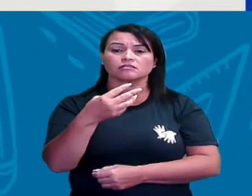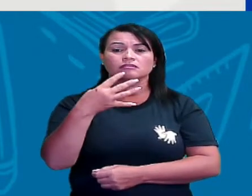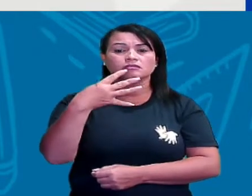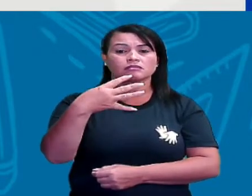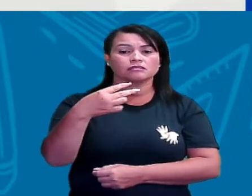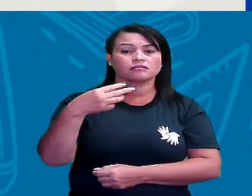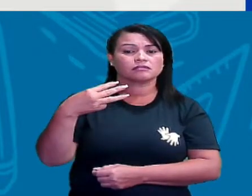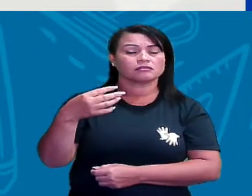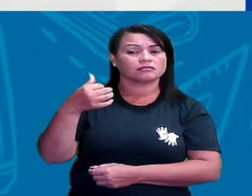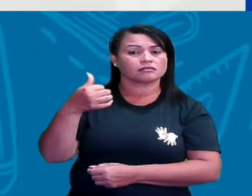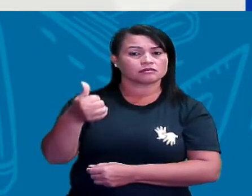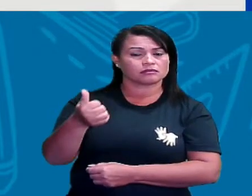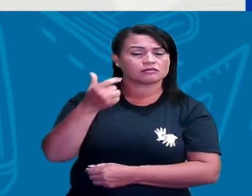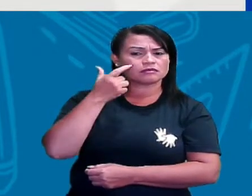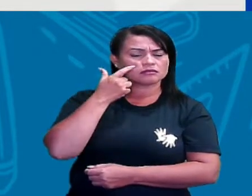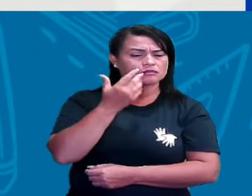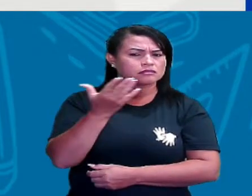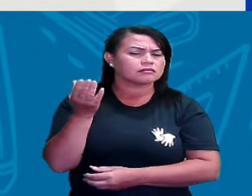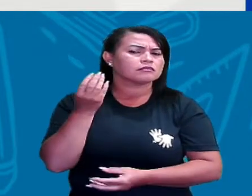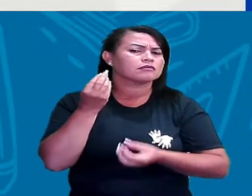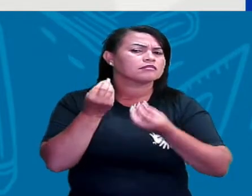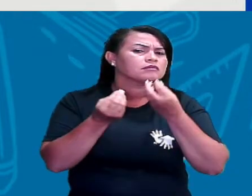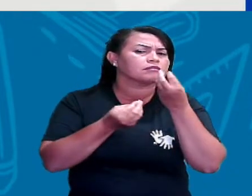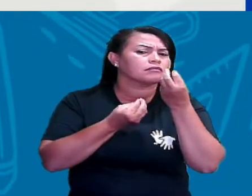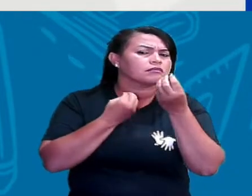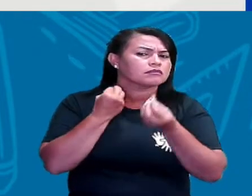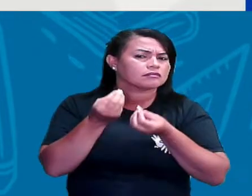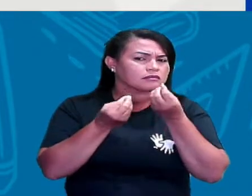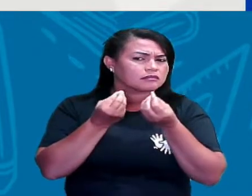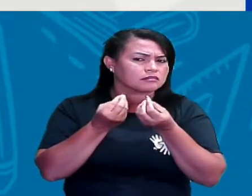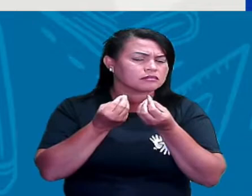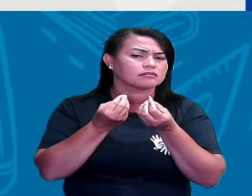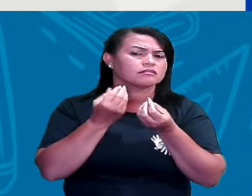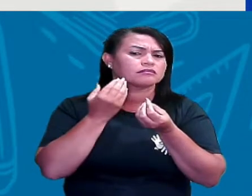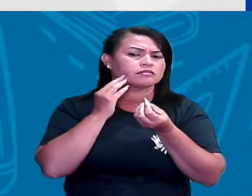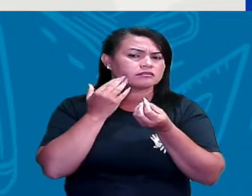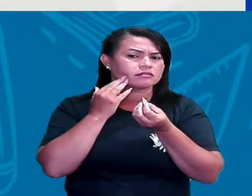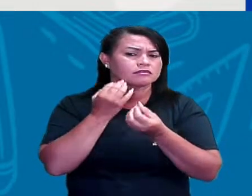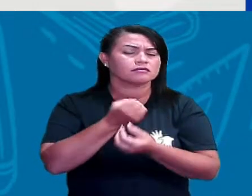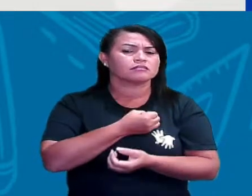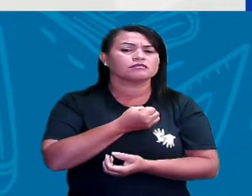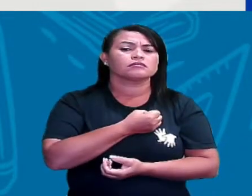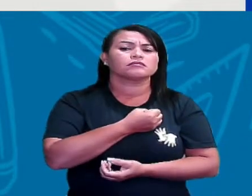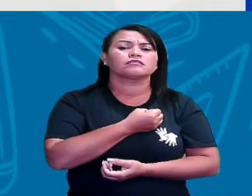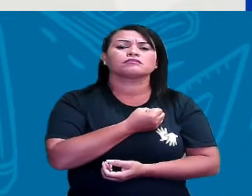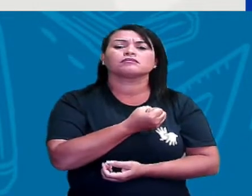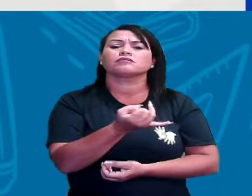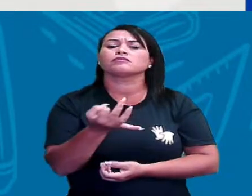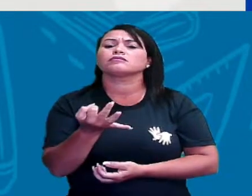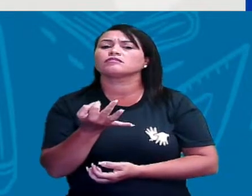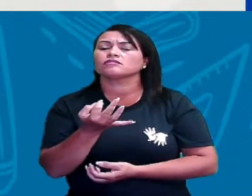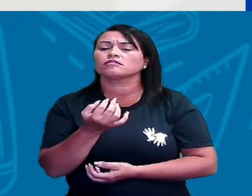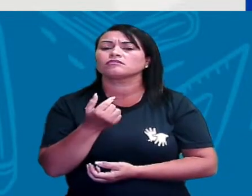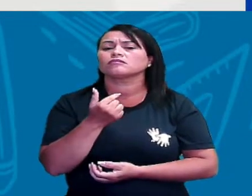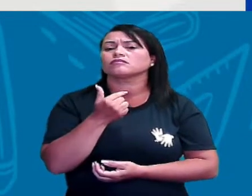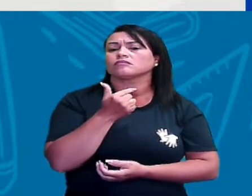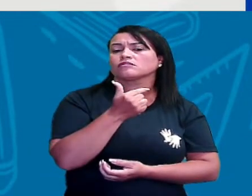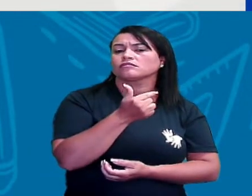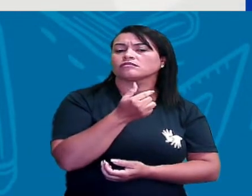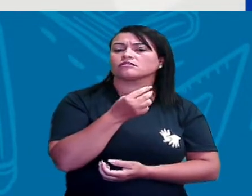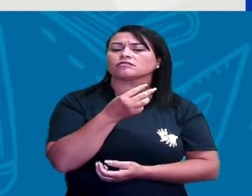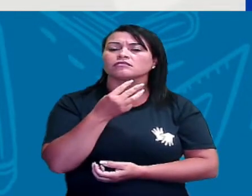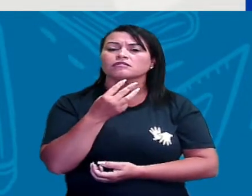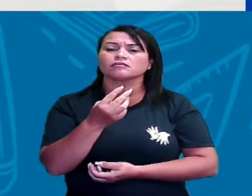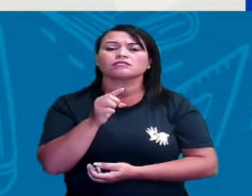23.431 é lido como? Então, como se lê esse número, né? Esse número se lê como, pessoal?